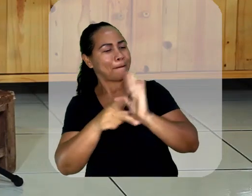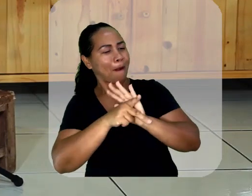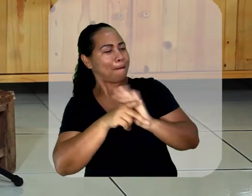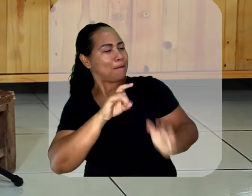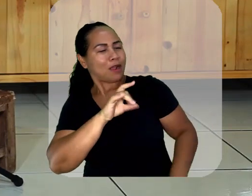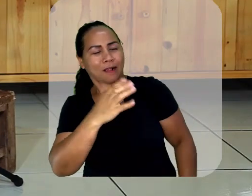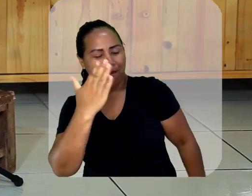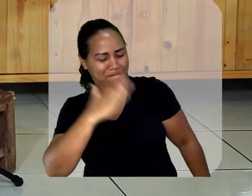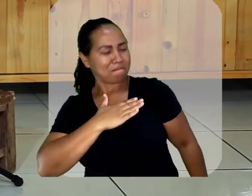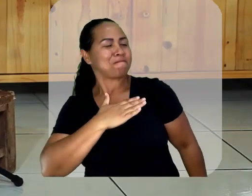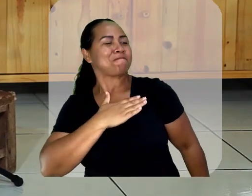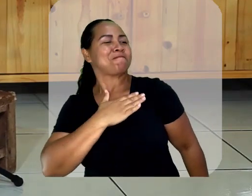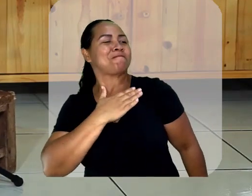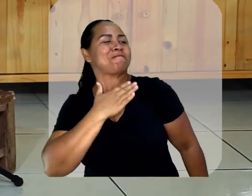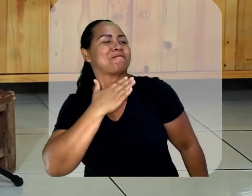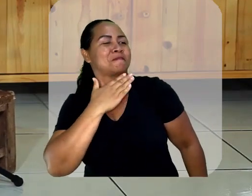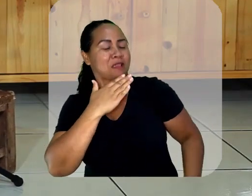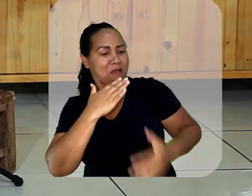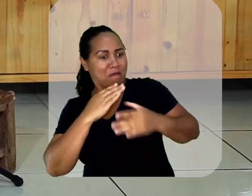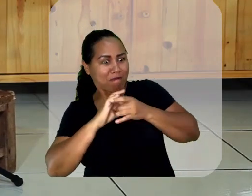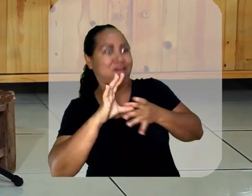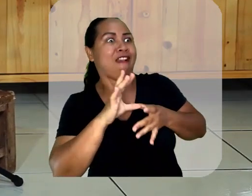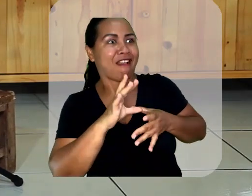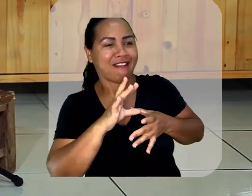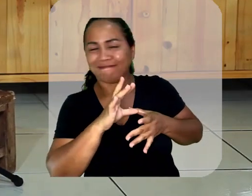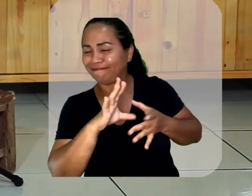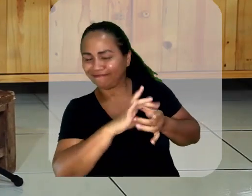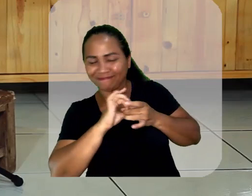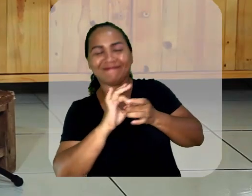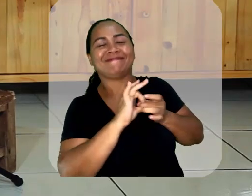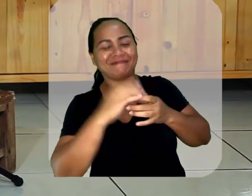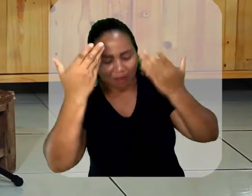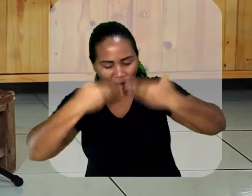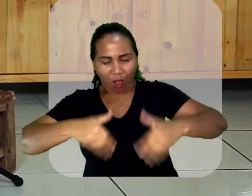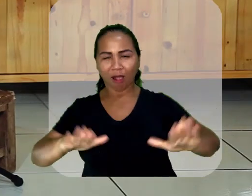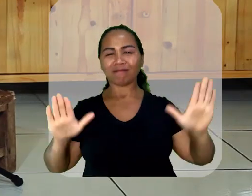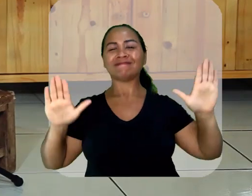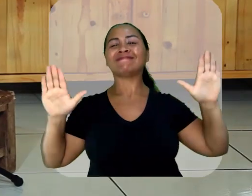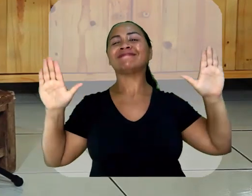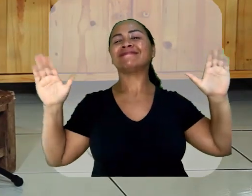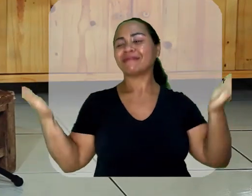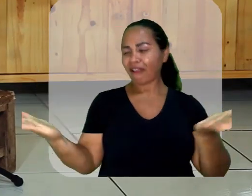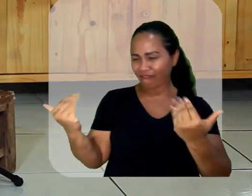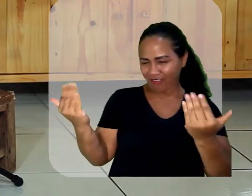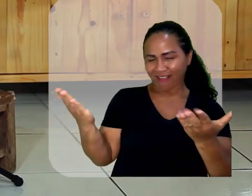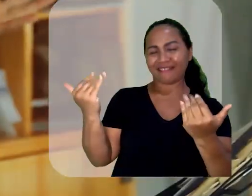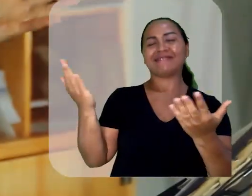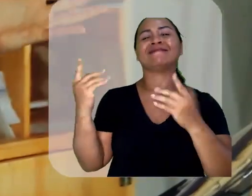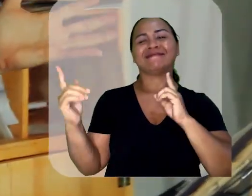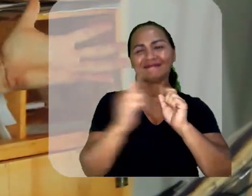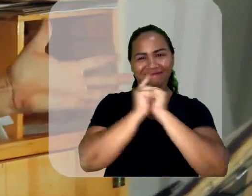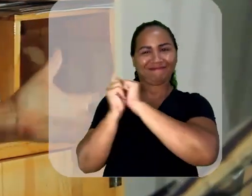e pra sair da enxurrada, meu corpo, tua jangada, vem em mim, Zé, vem